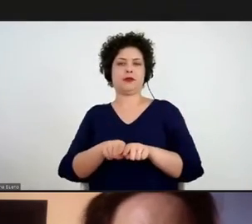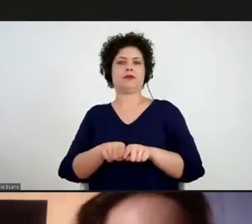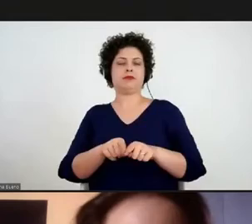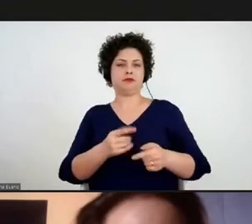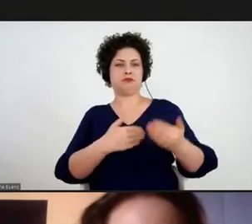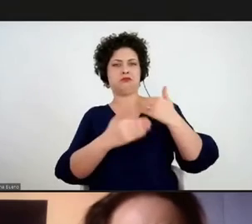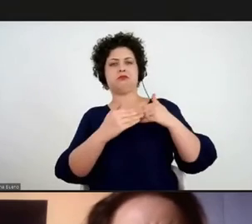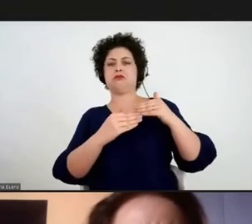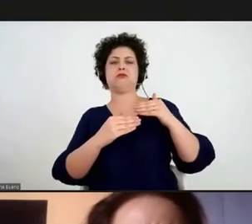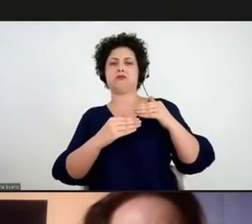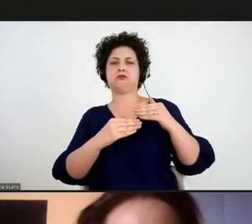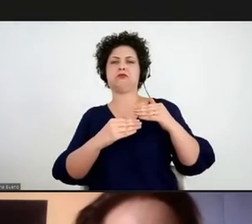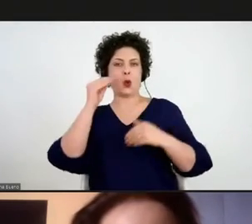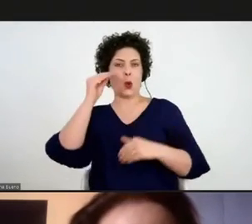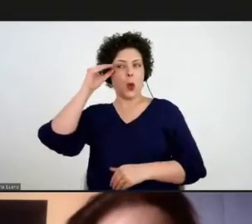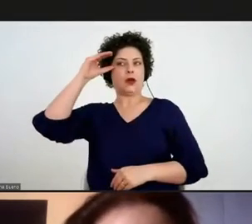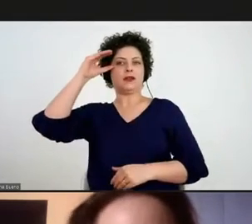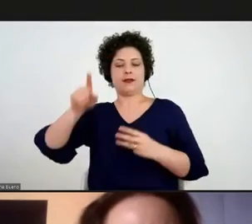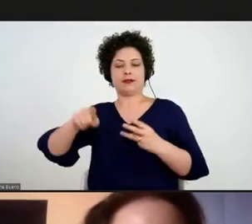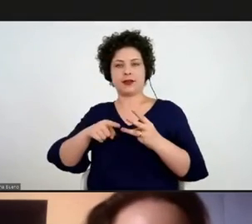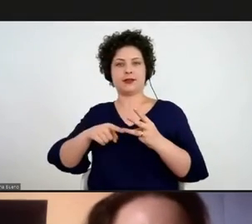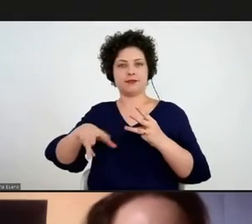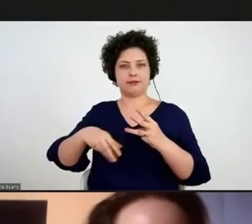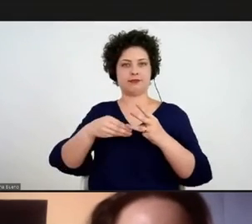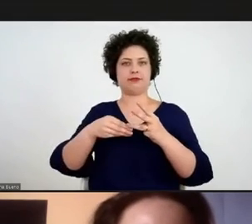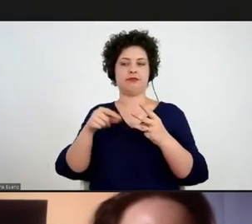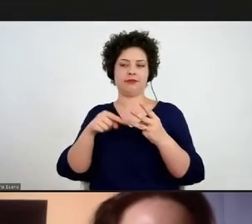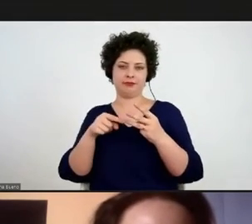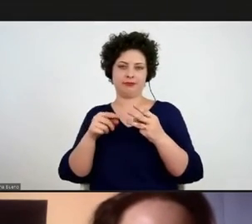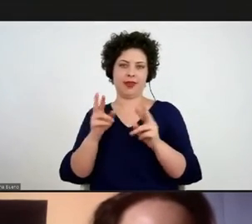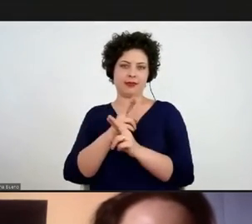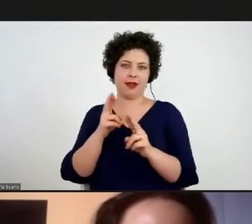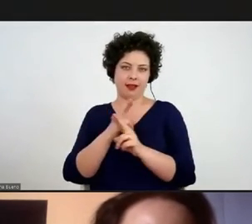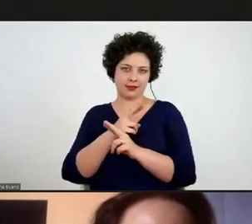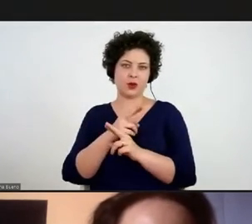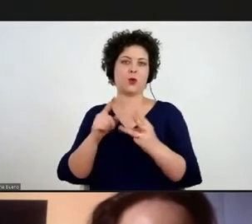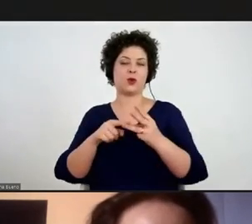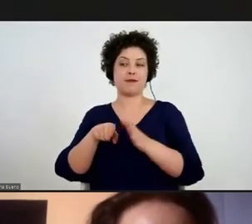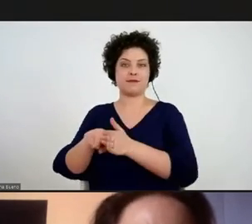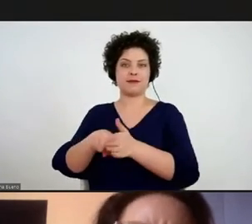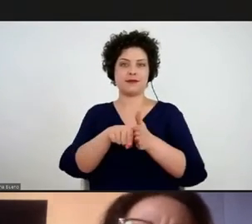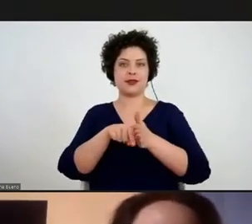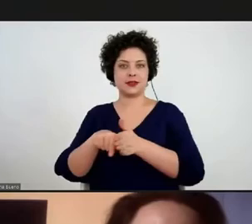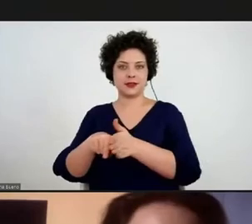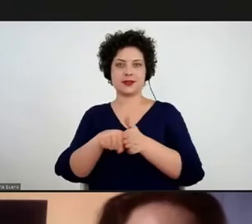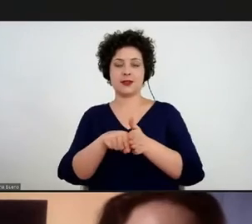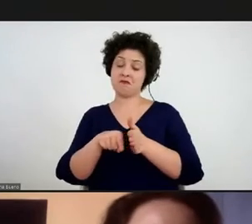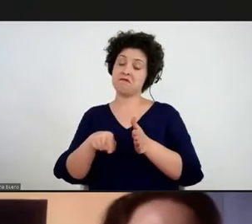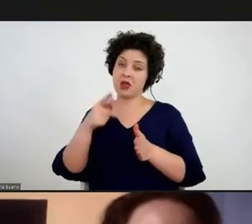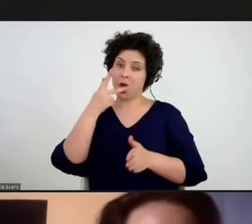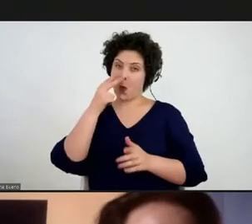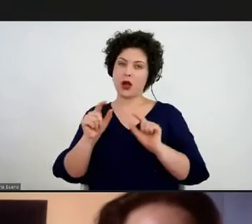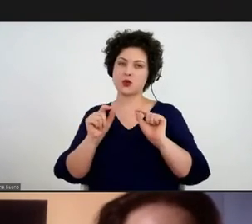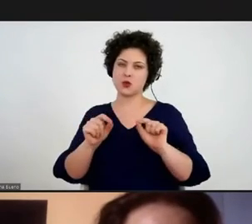Então, eu botaria um terceiro eixo nessa relação, que é o eixo da pesquisa. Eu acho que o eixo